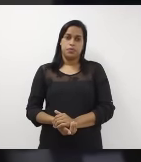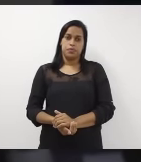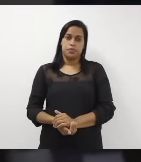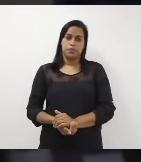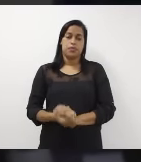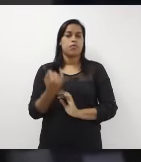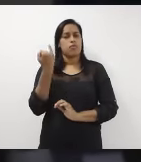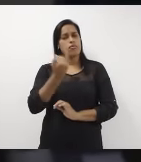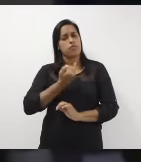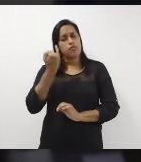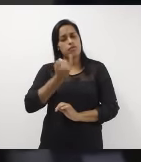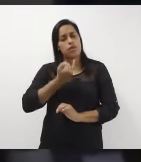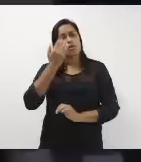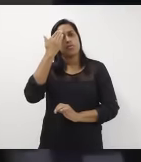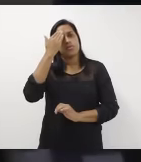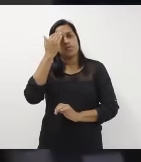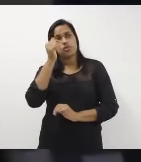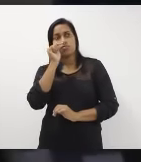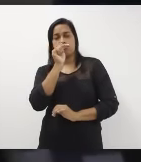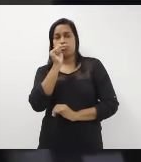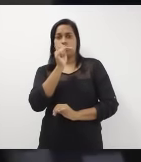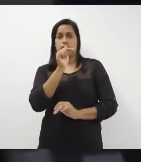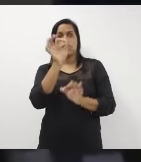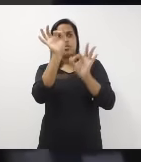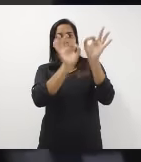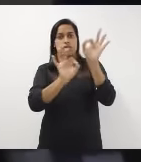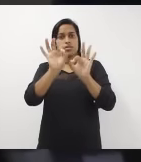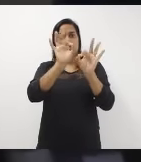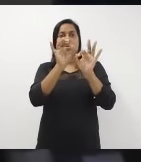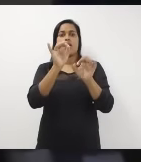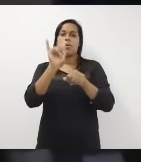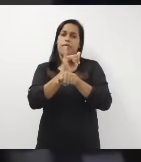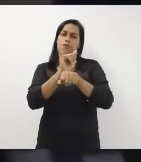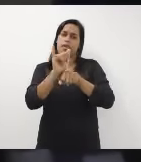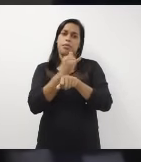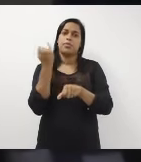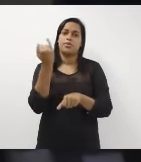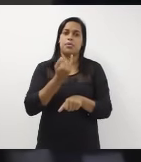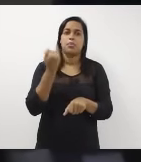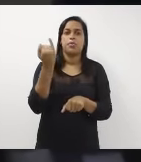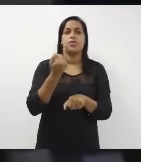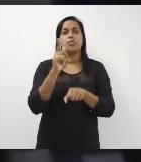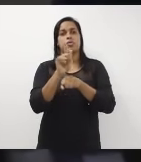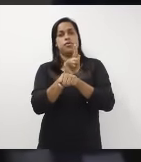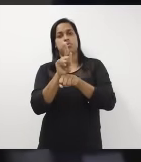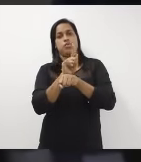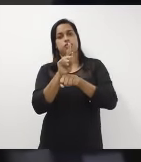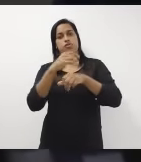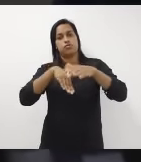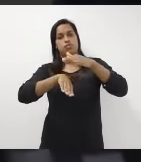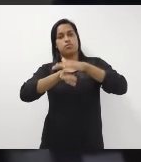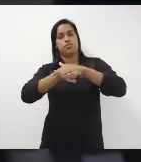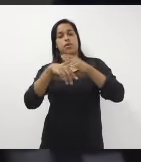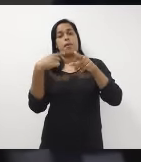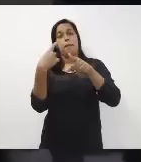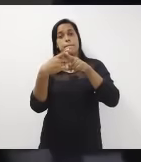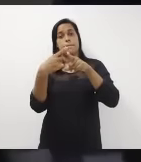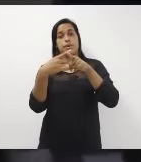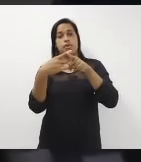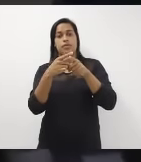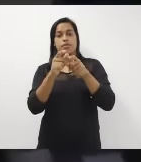É importante saber que esse gráfico ele é uma ferramenta muito importante para uma adequada gestão do estoque, porque vai se poder fazer